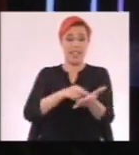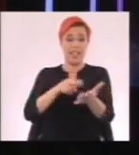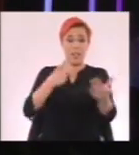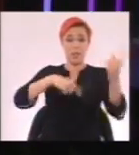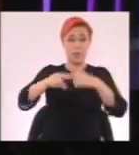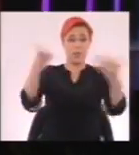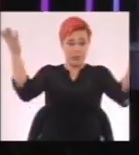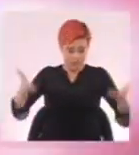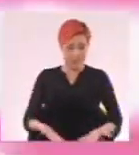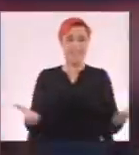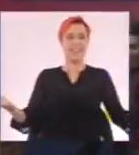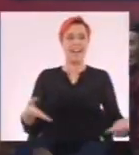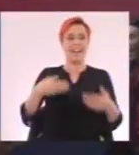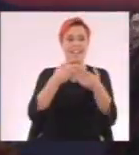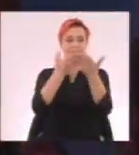ti.